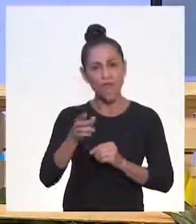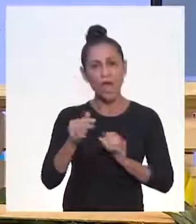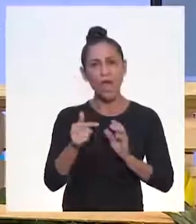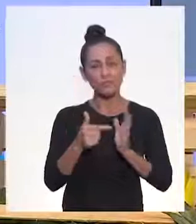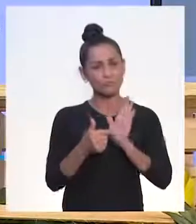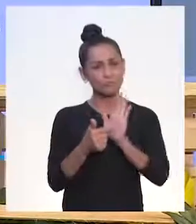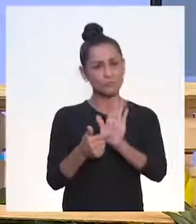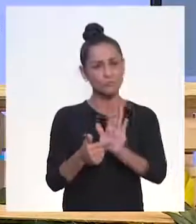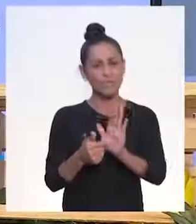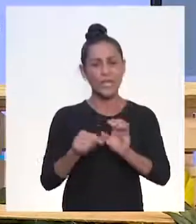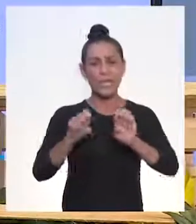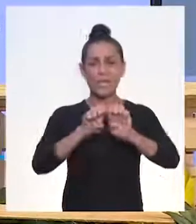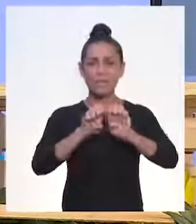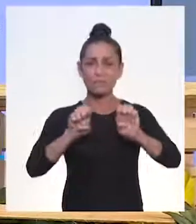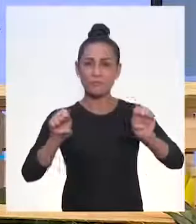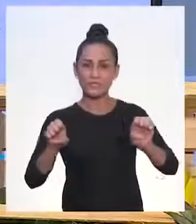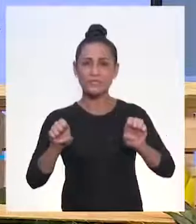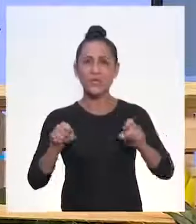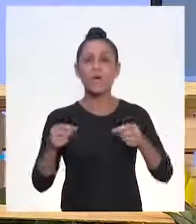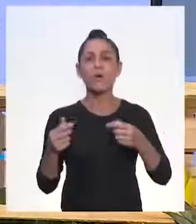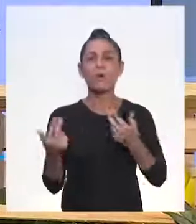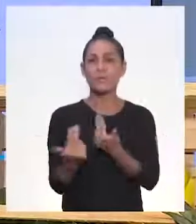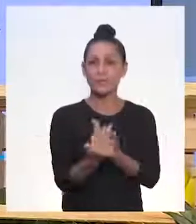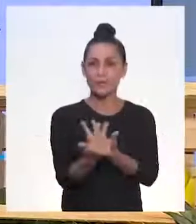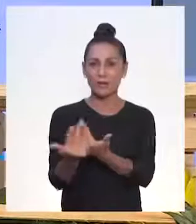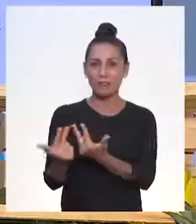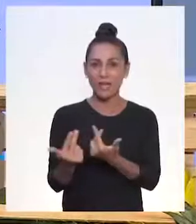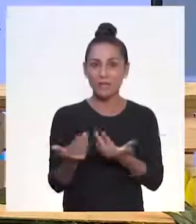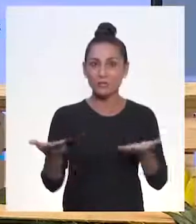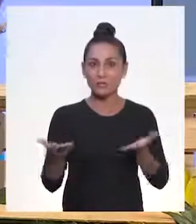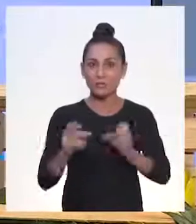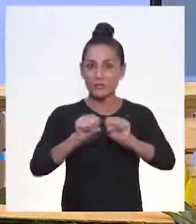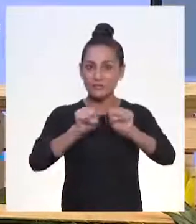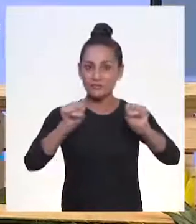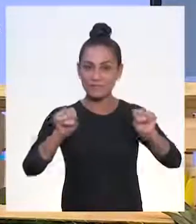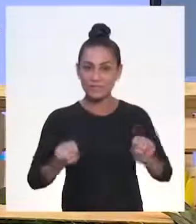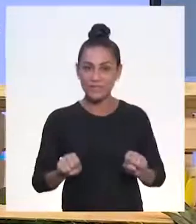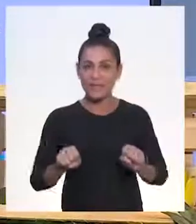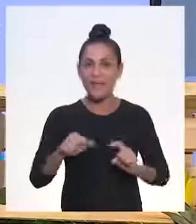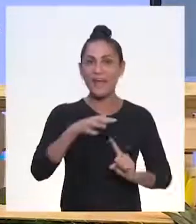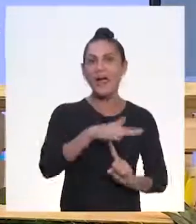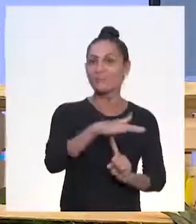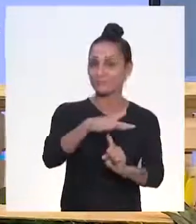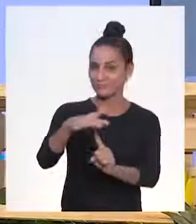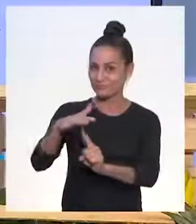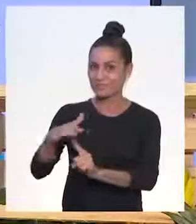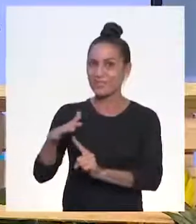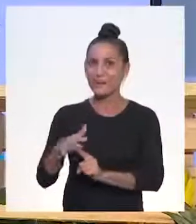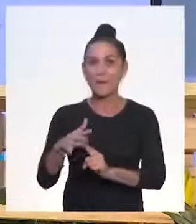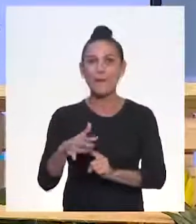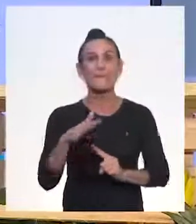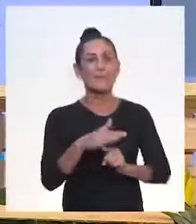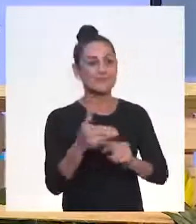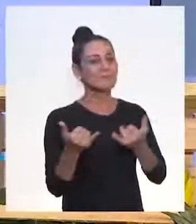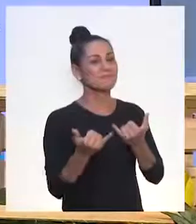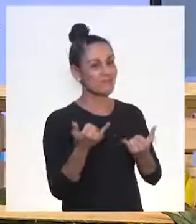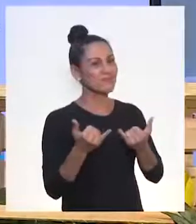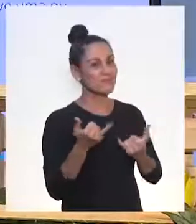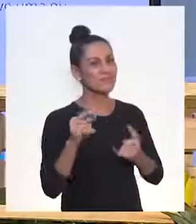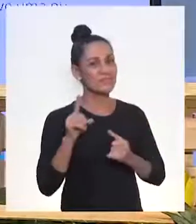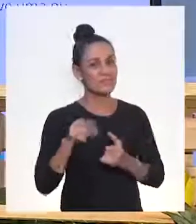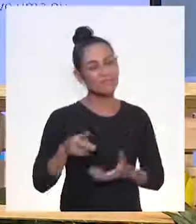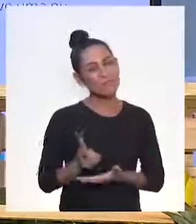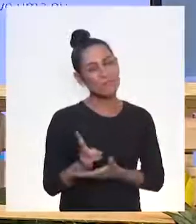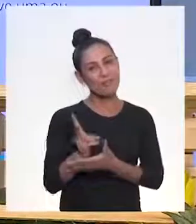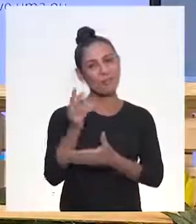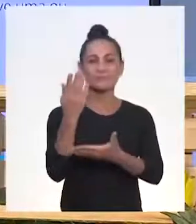né, igualdade, tudo bonitinho. Hoje nós vamos cair aí no sistema. E aí a feira tem muito a ver com isso. Vocês vão entender ao longo